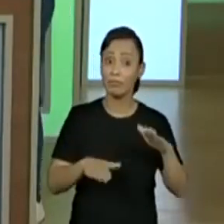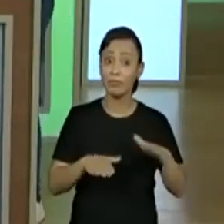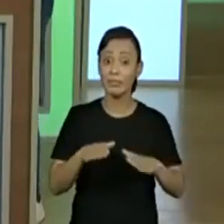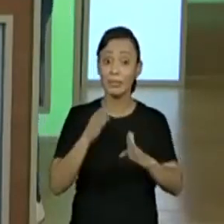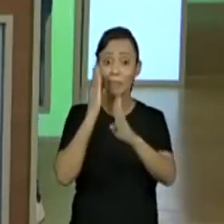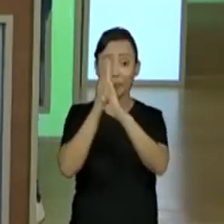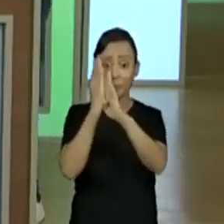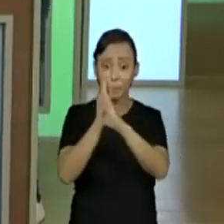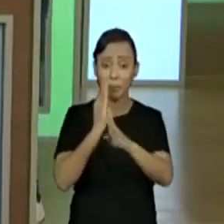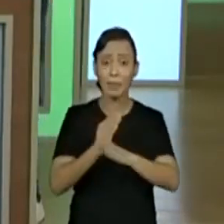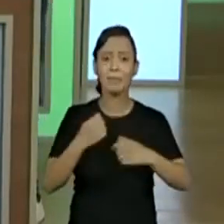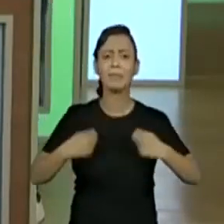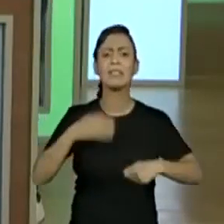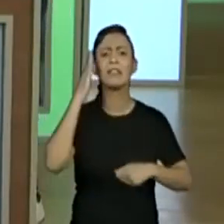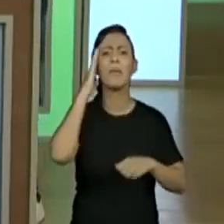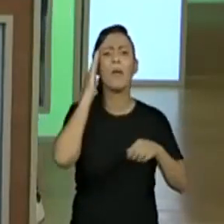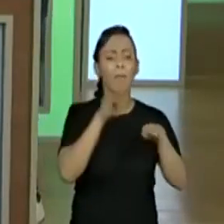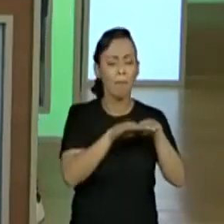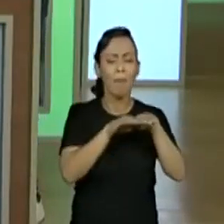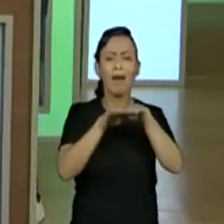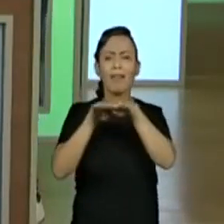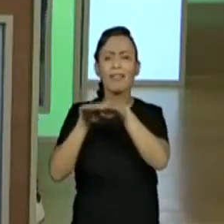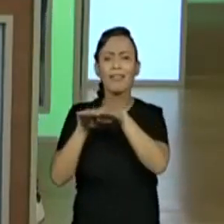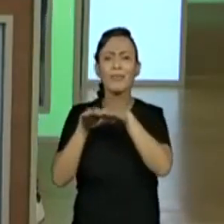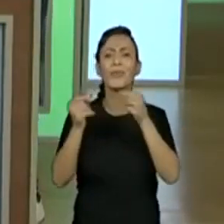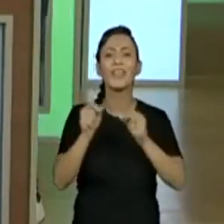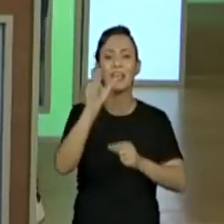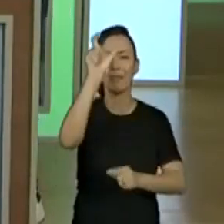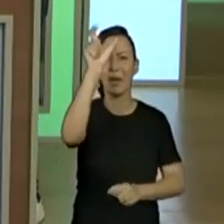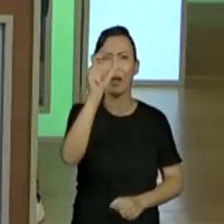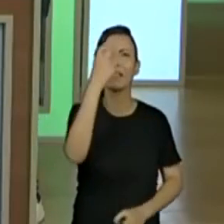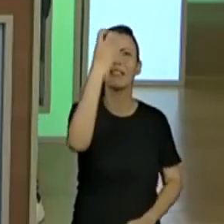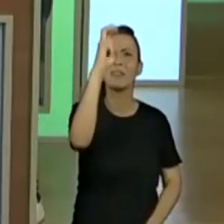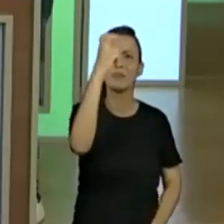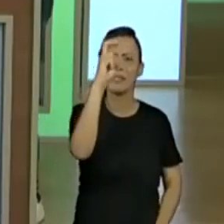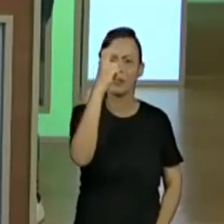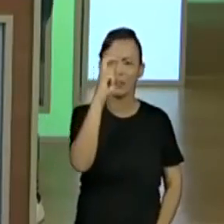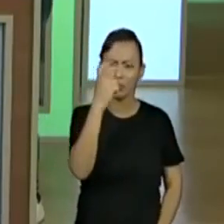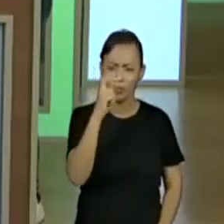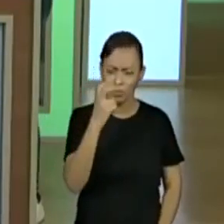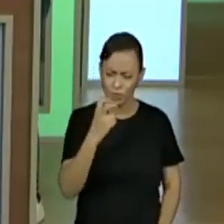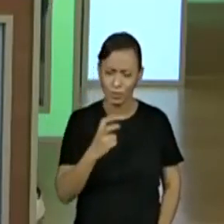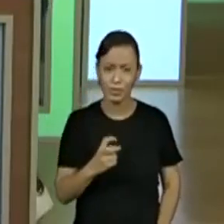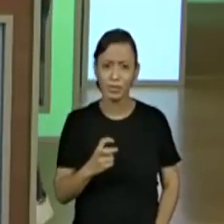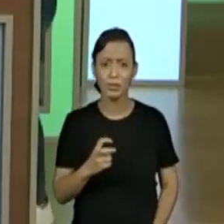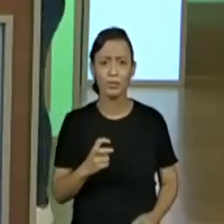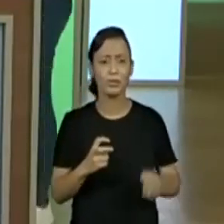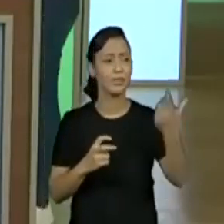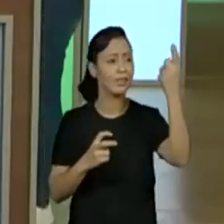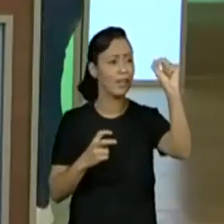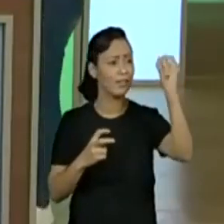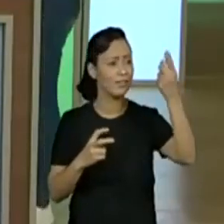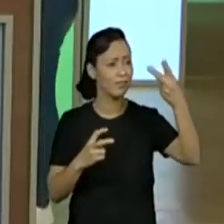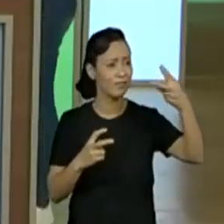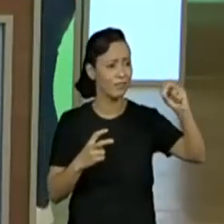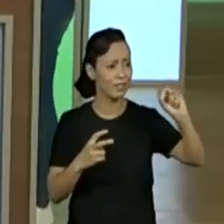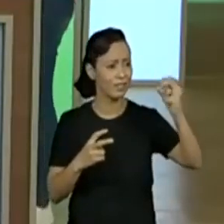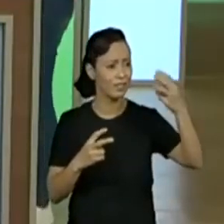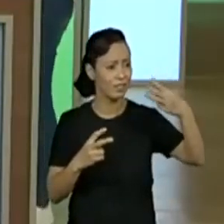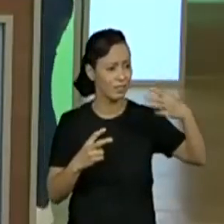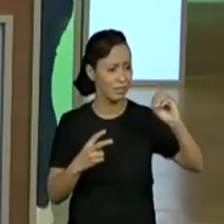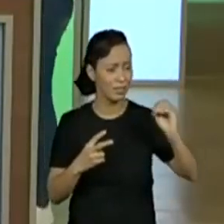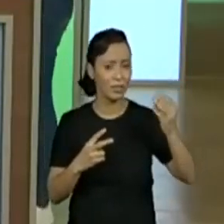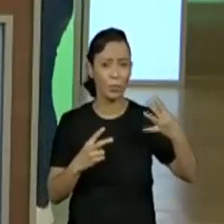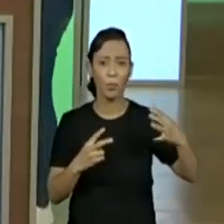descubra qual o padrão dessa sequência. Sim. Olha só, então você vai ter que analisar. Aqui tá fácil, né, nesse, né, professora? Está.